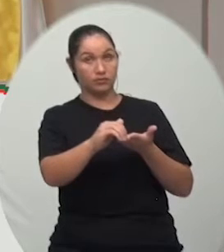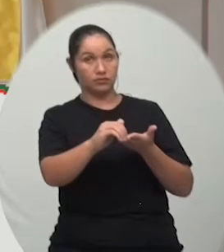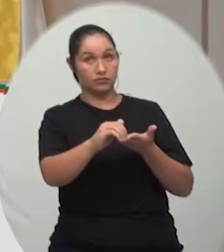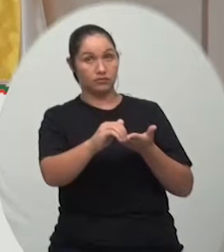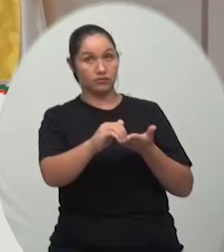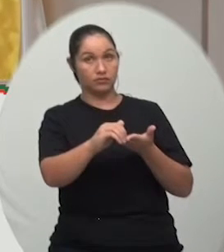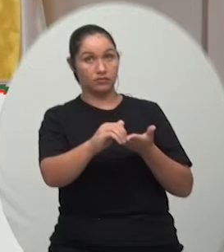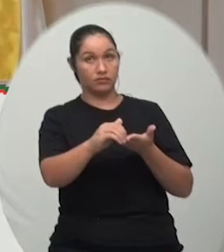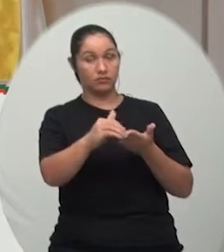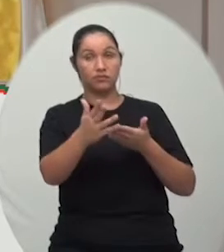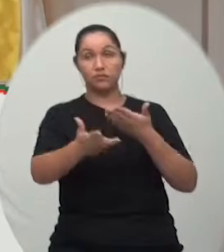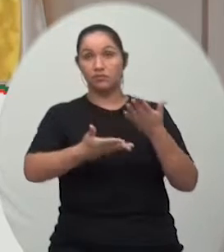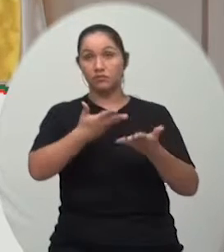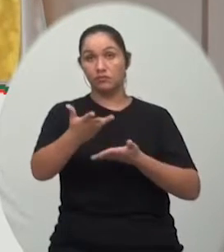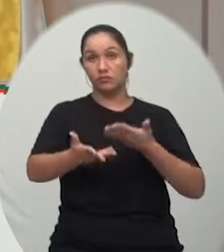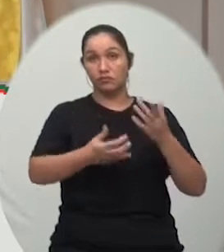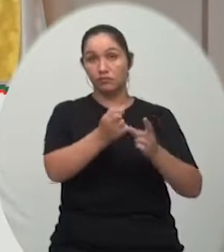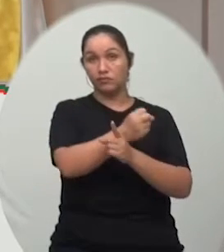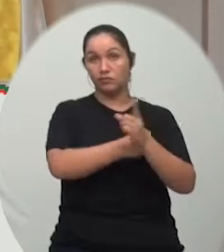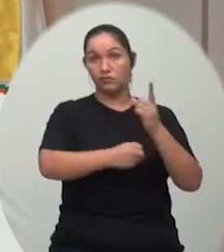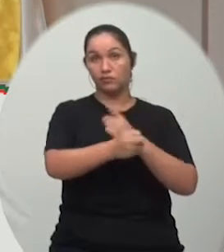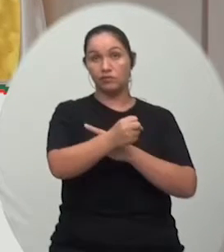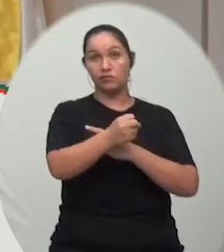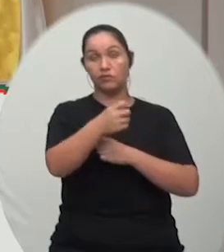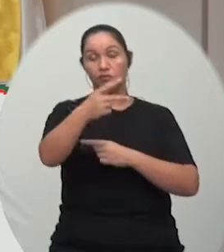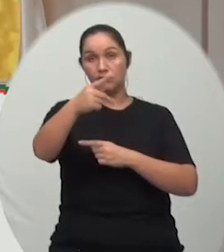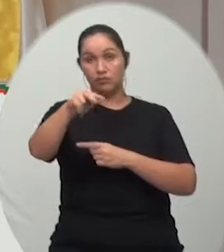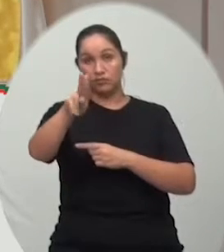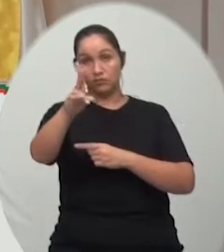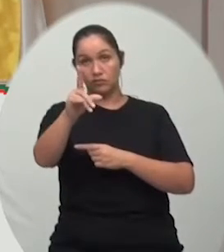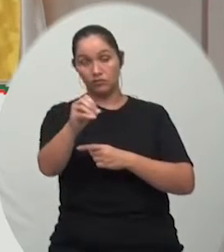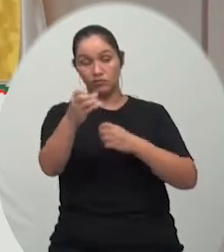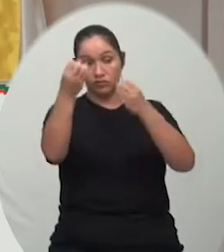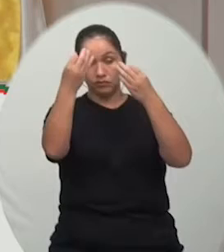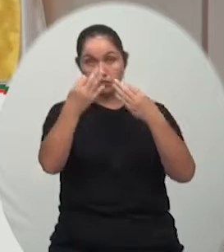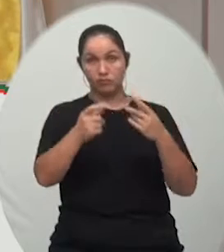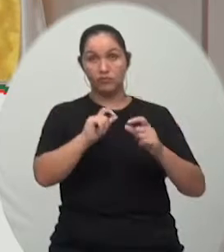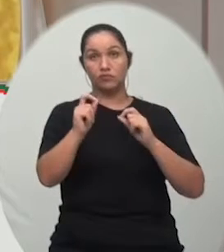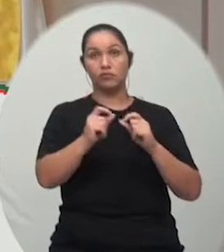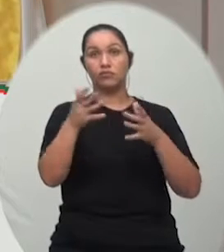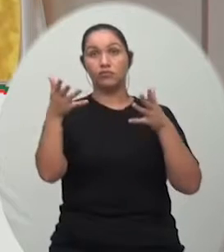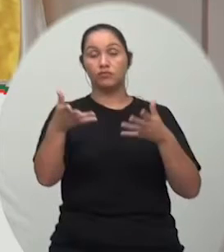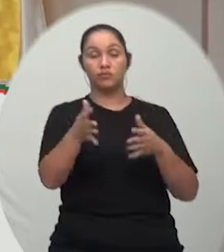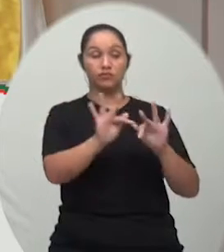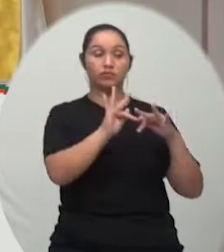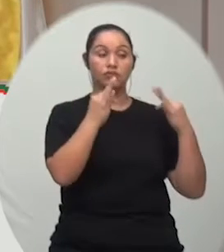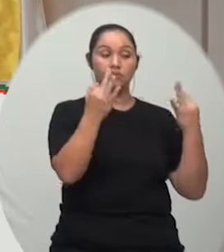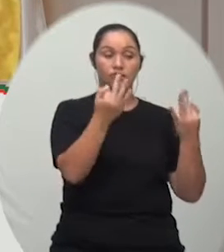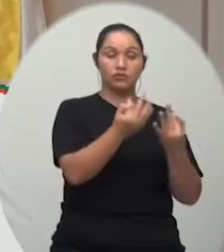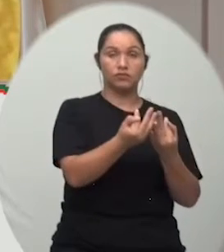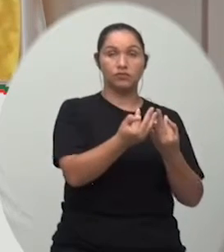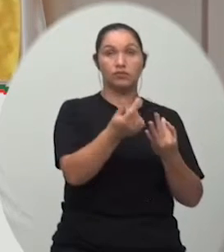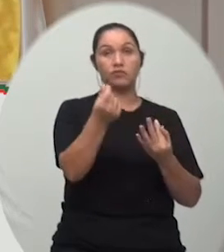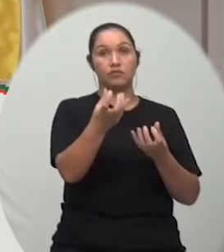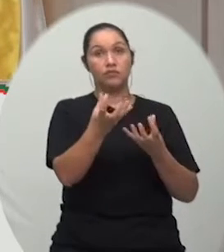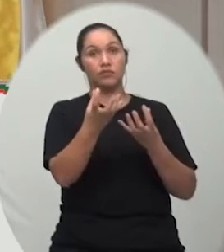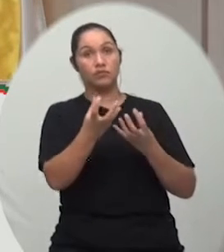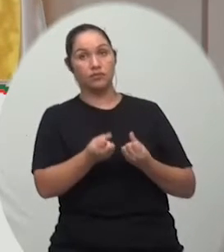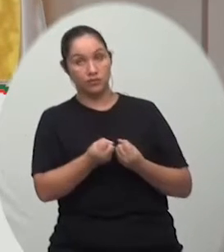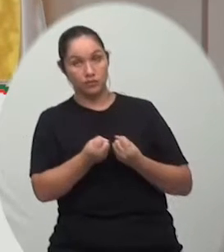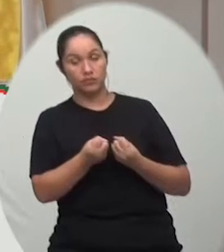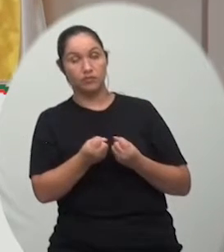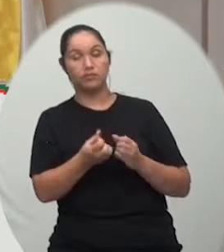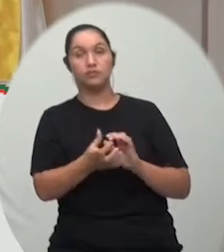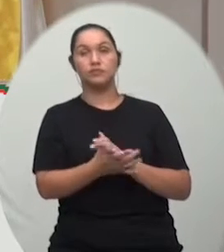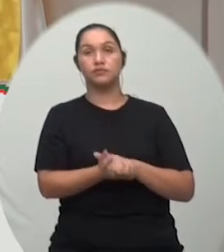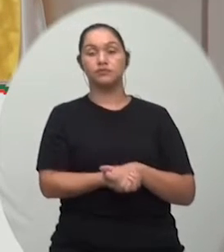Social, Paulo César, ele estava me colocando, inclusive, das famílias que hoje já recebem, né,